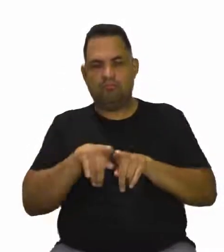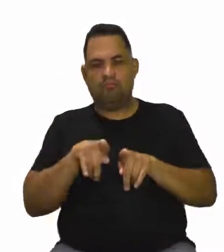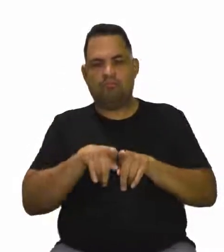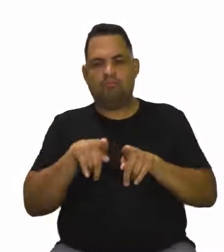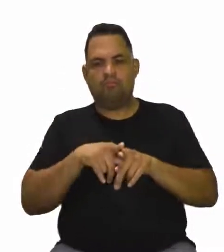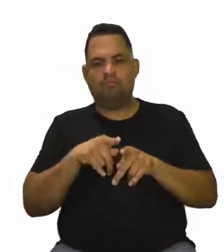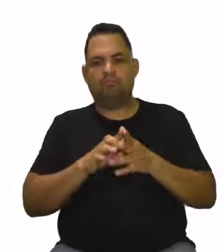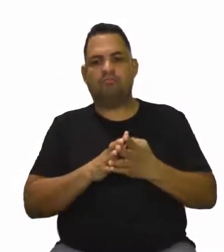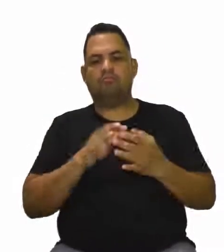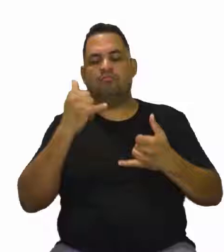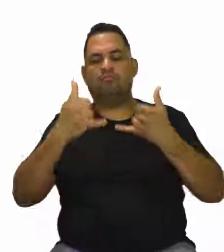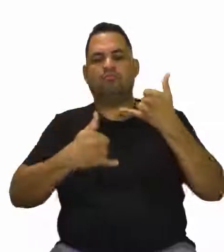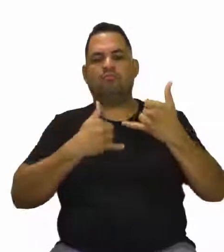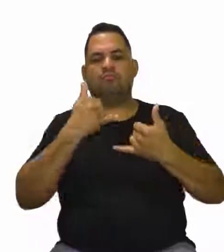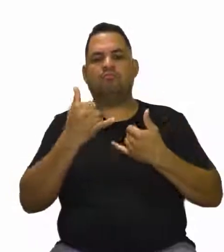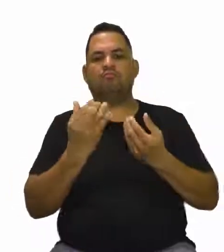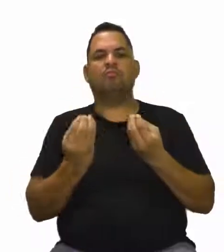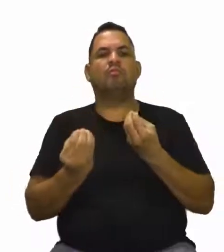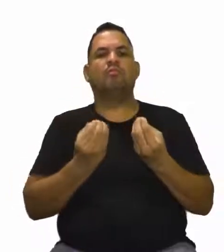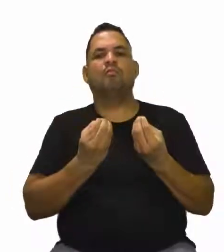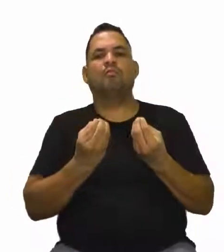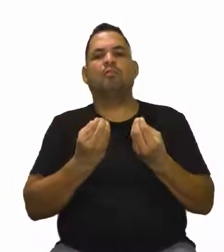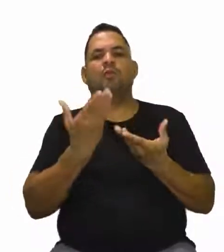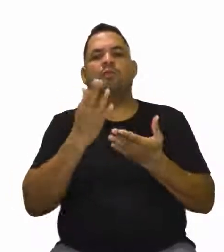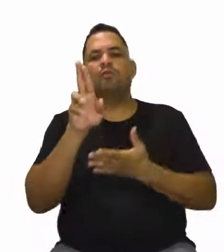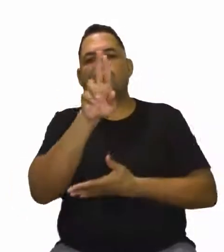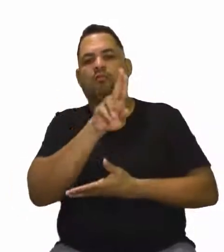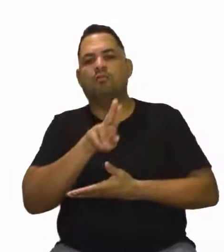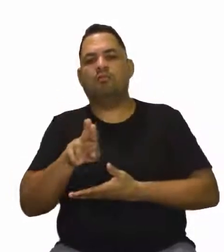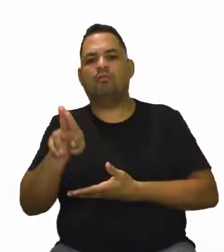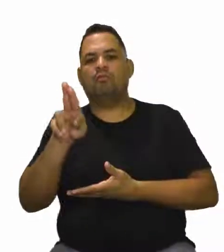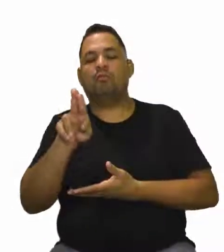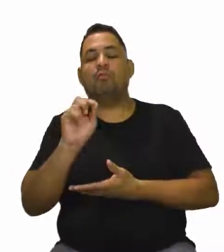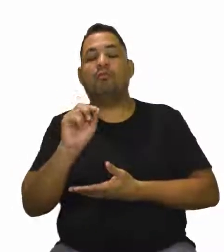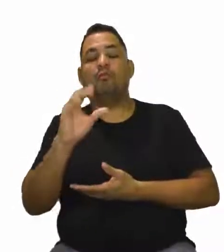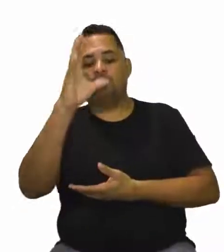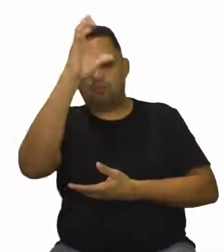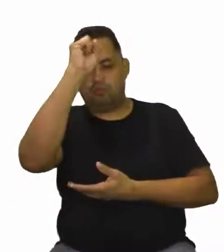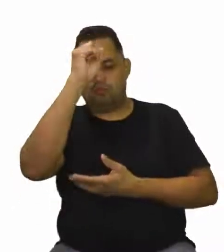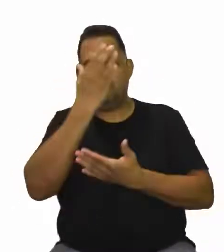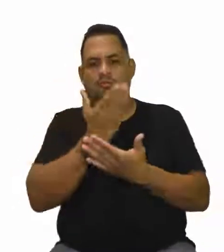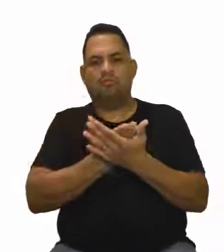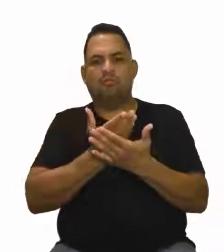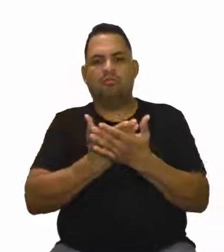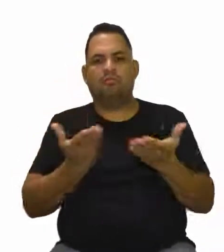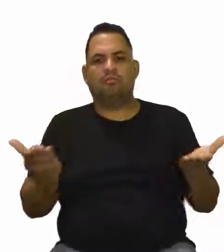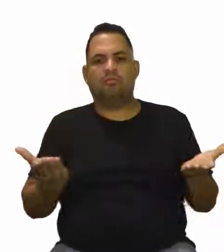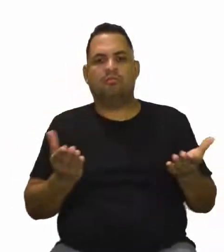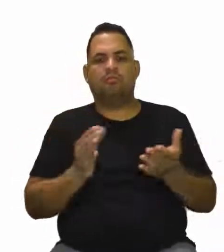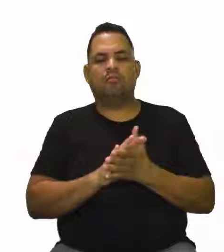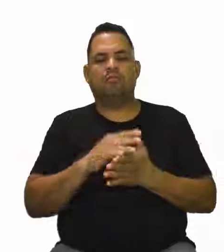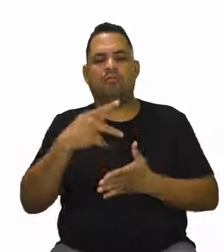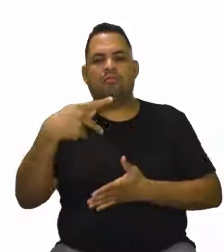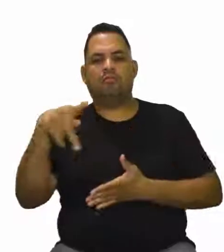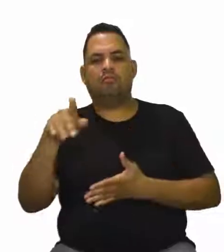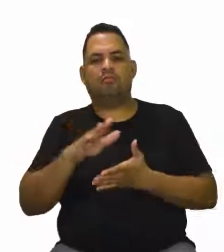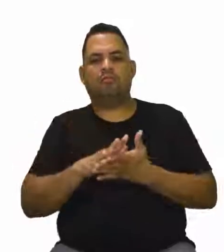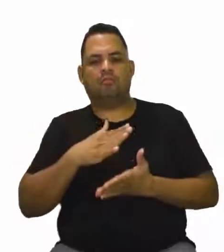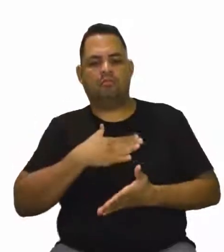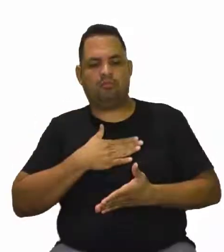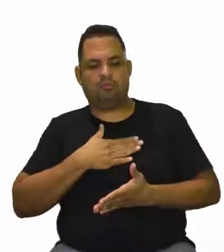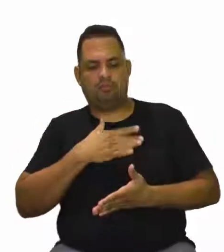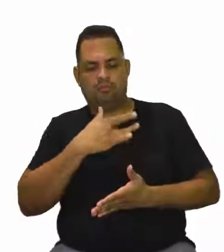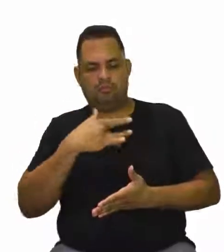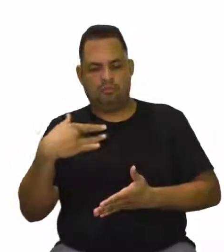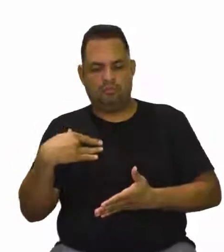e lazer. Então, como que eu vou utilizar o que eu vou aprender hoje nessa aula para a minha